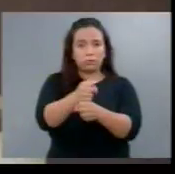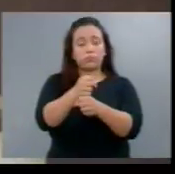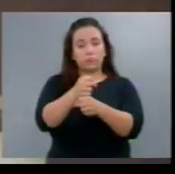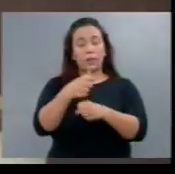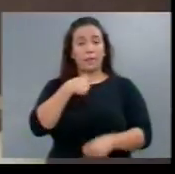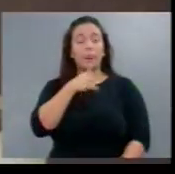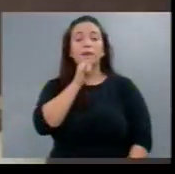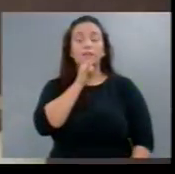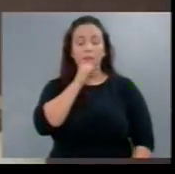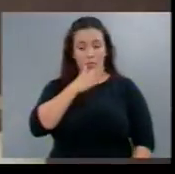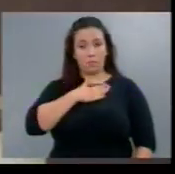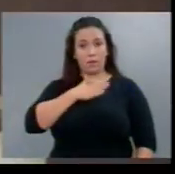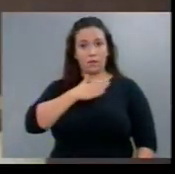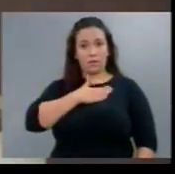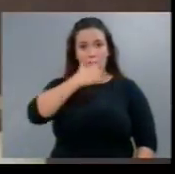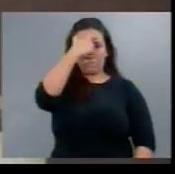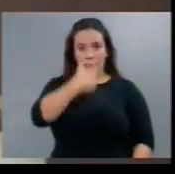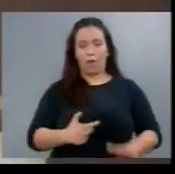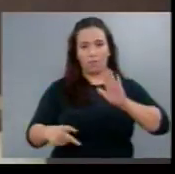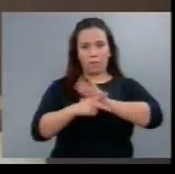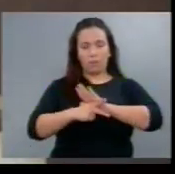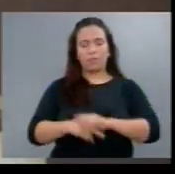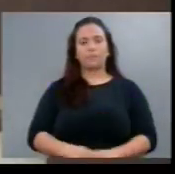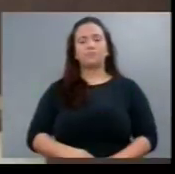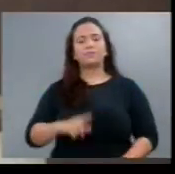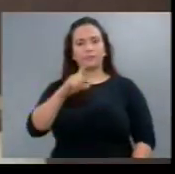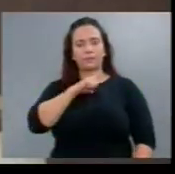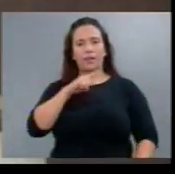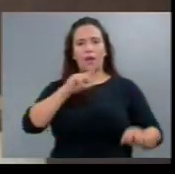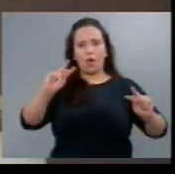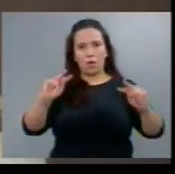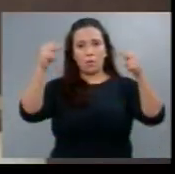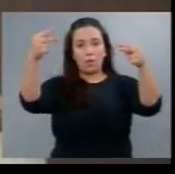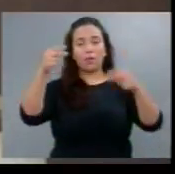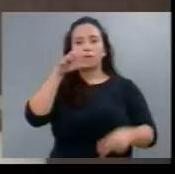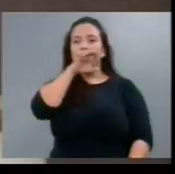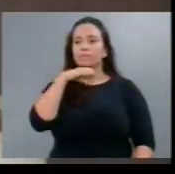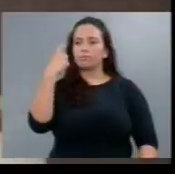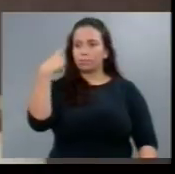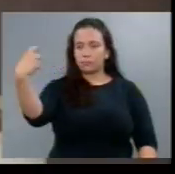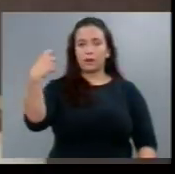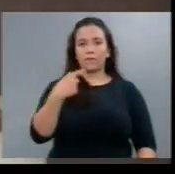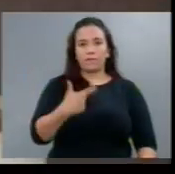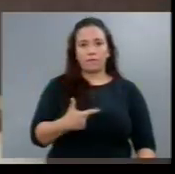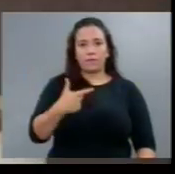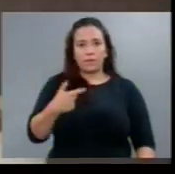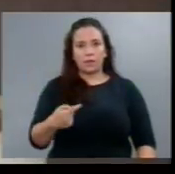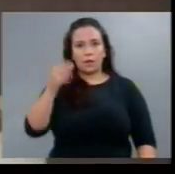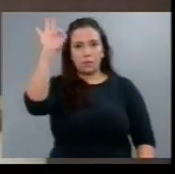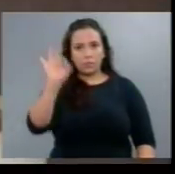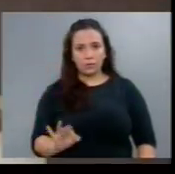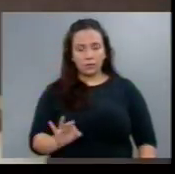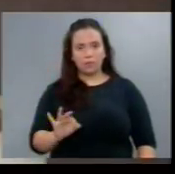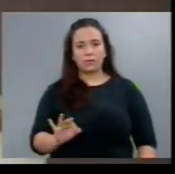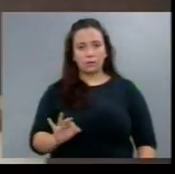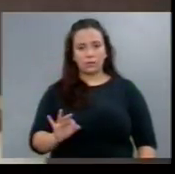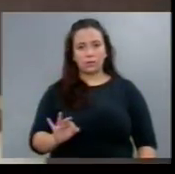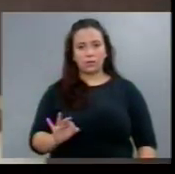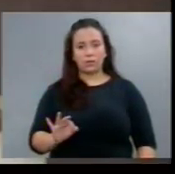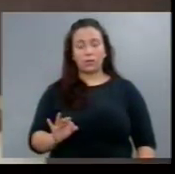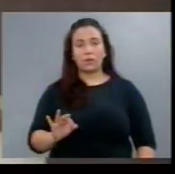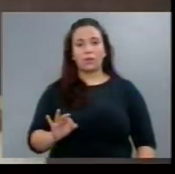como exemplo. Haverá um aumento de 27% da minha atual contribuição,